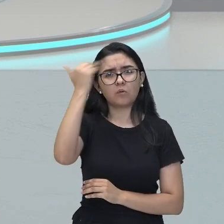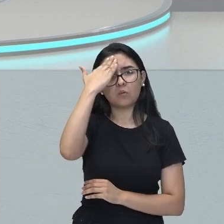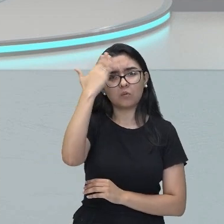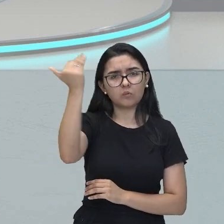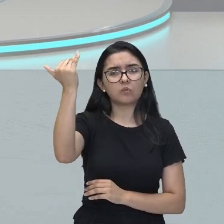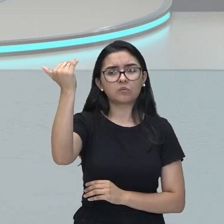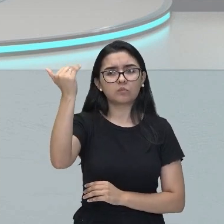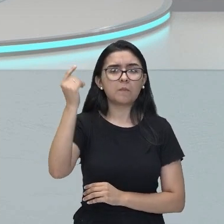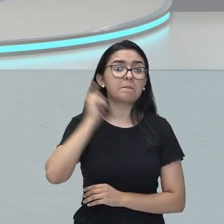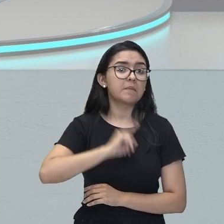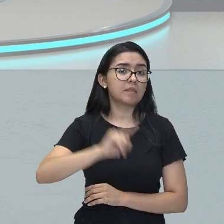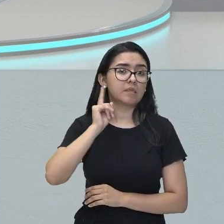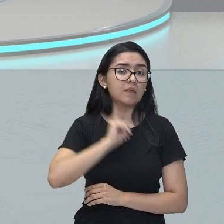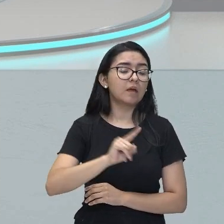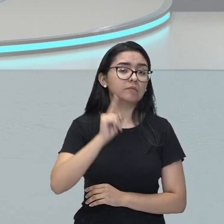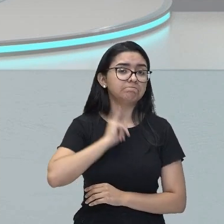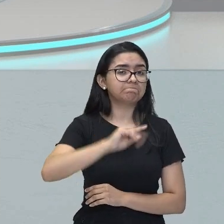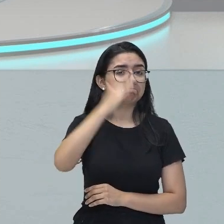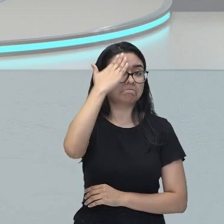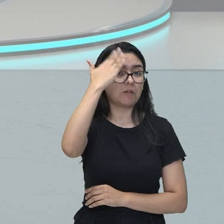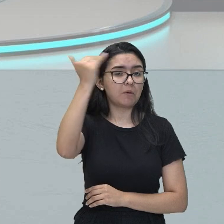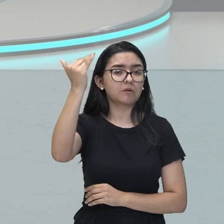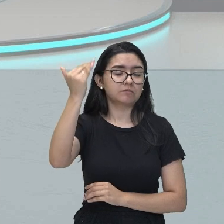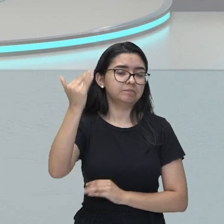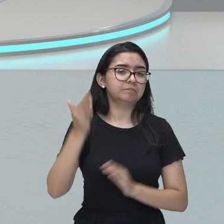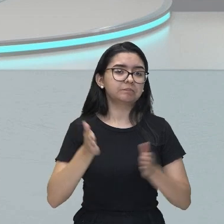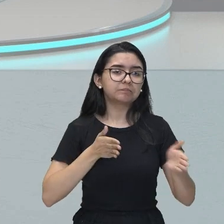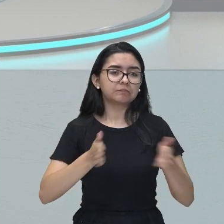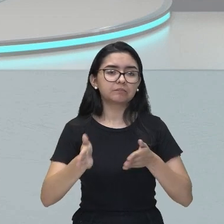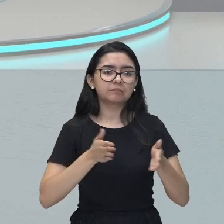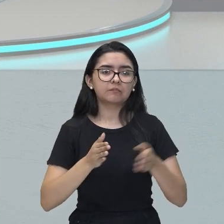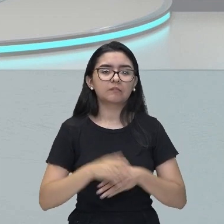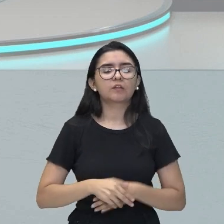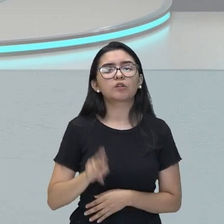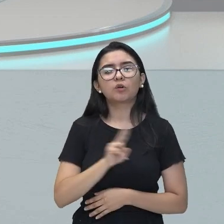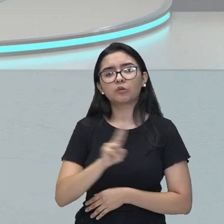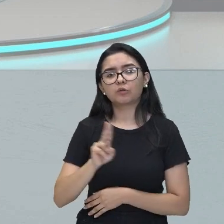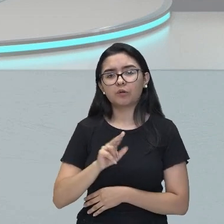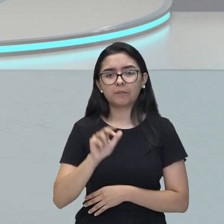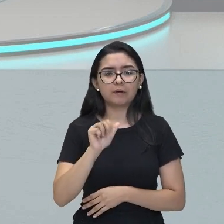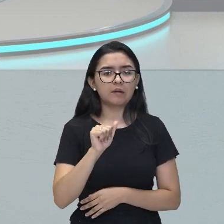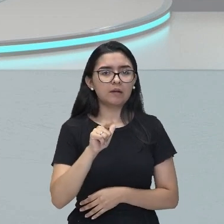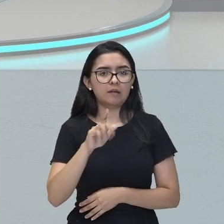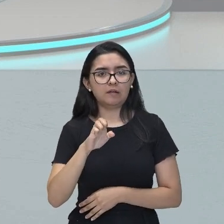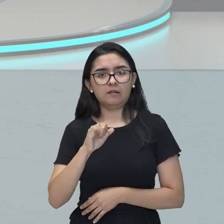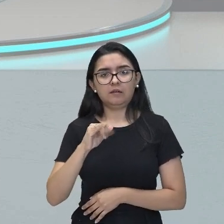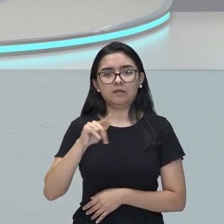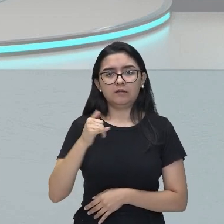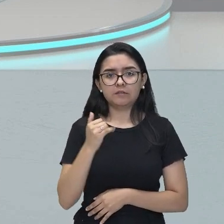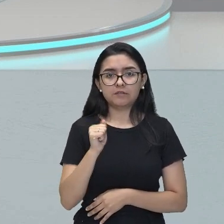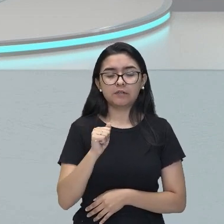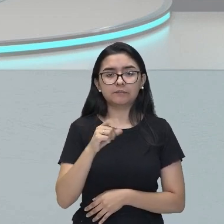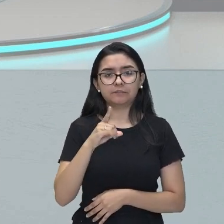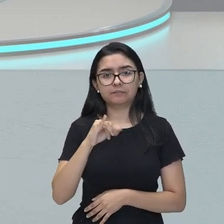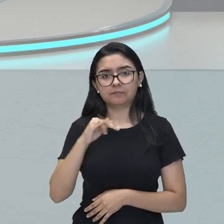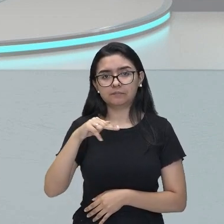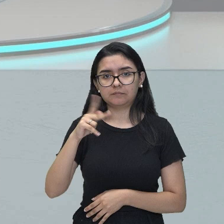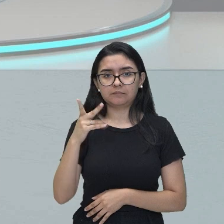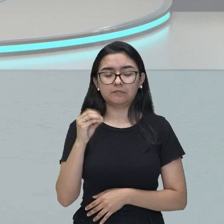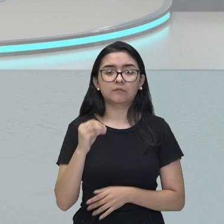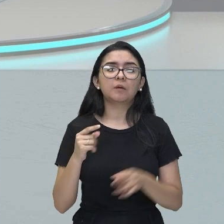muito famoso. Ele tinha o nome de Aleijadinho, ele tinha alcunha de Aleijadinho porque ele teve